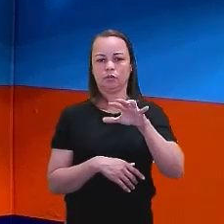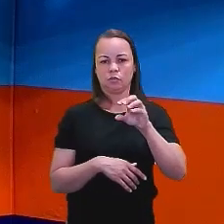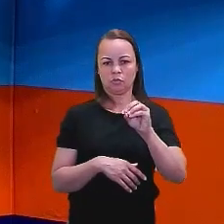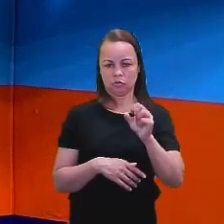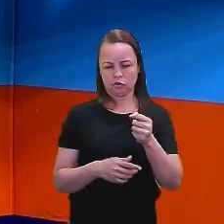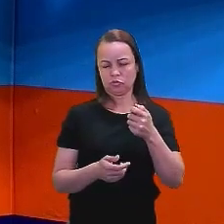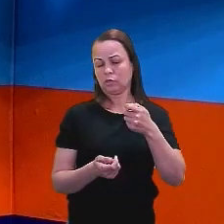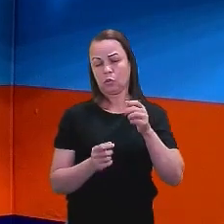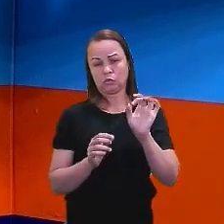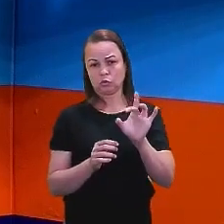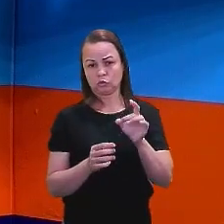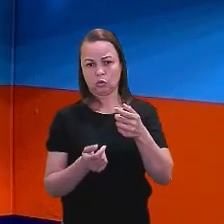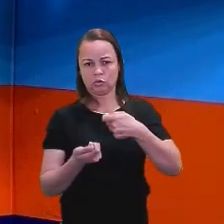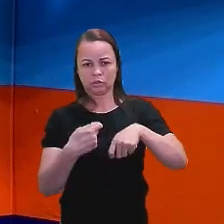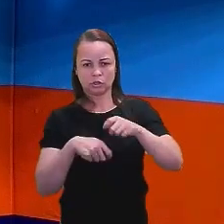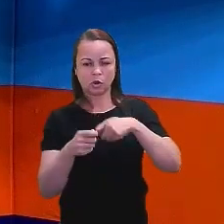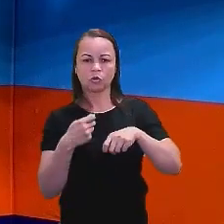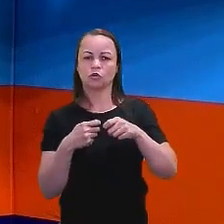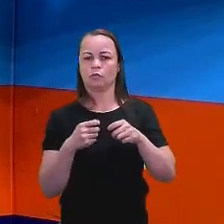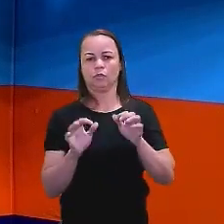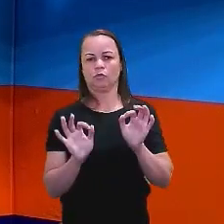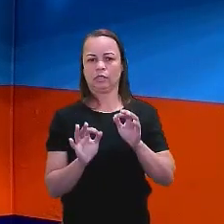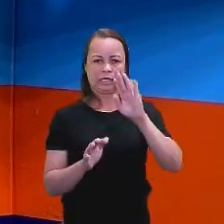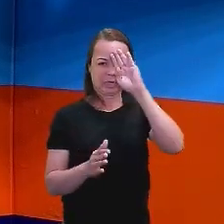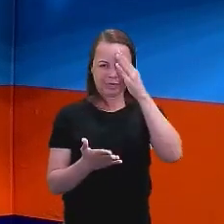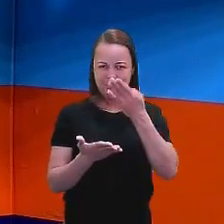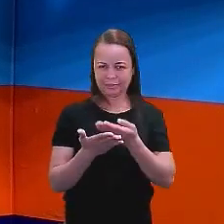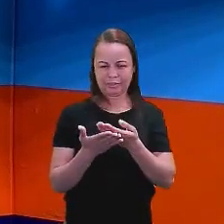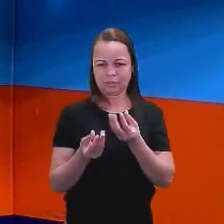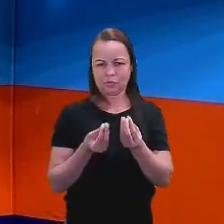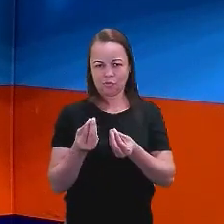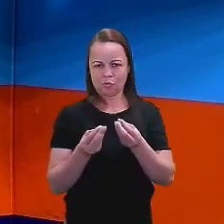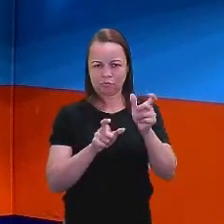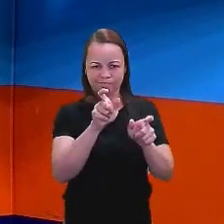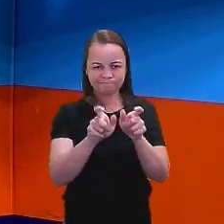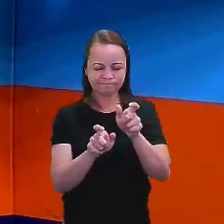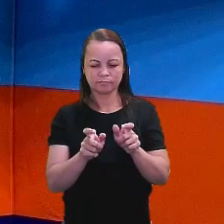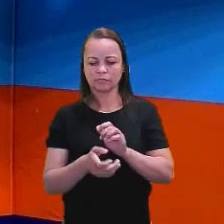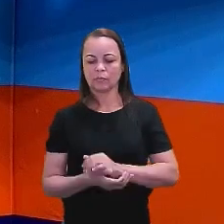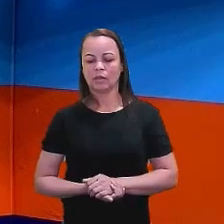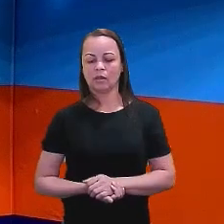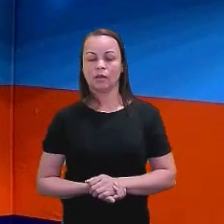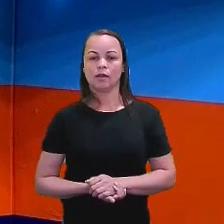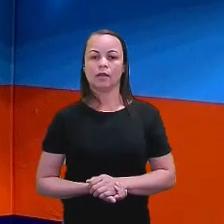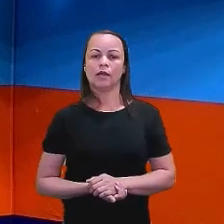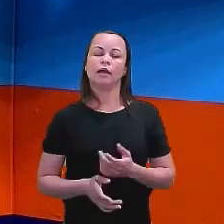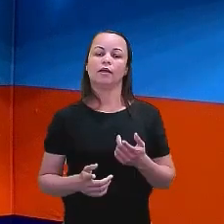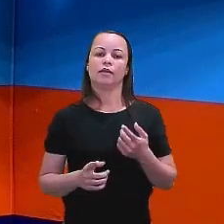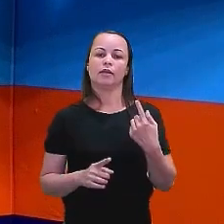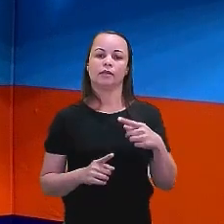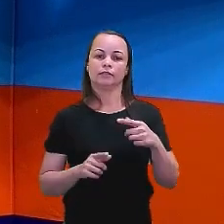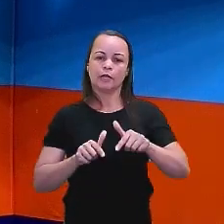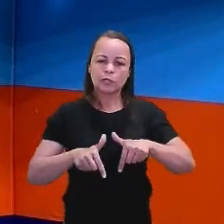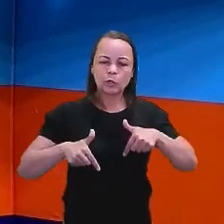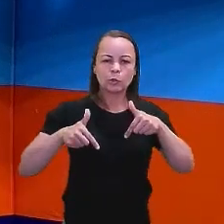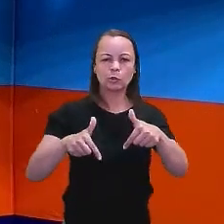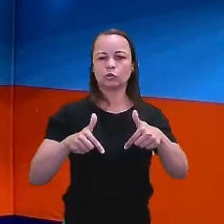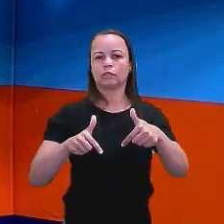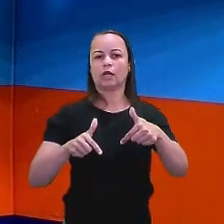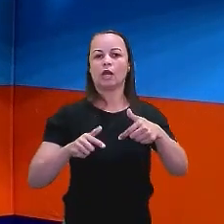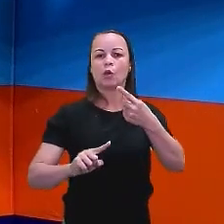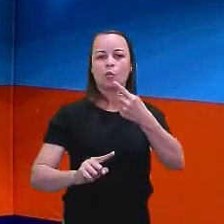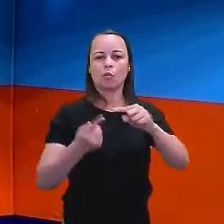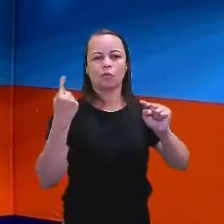como muitos acreditam que estão. Então, essa luta contra o racismo, como a gente observa